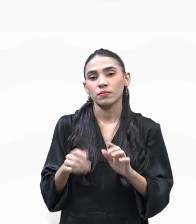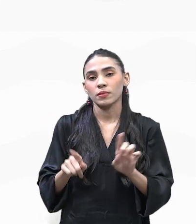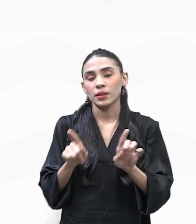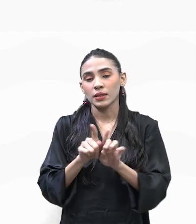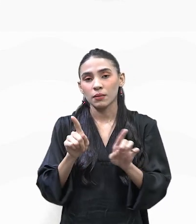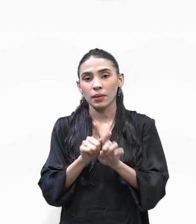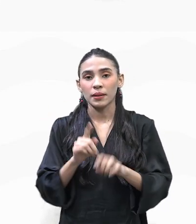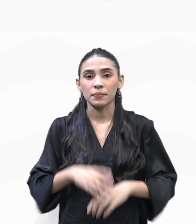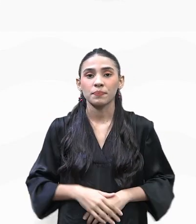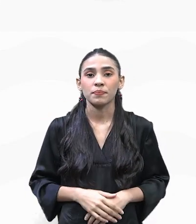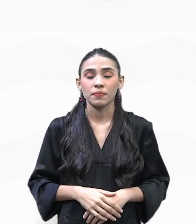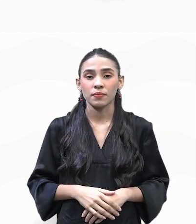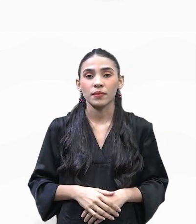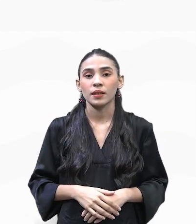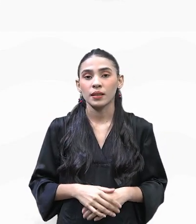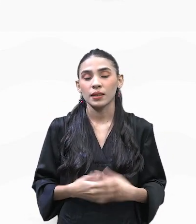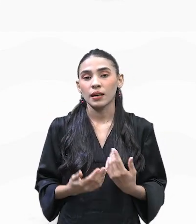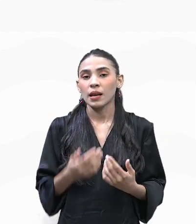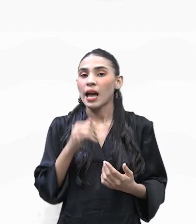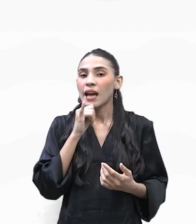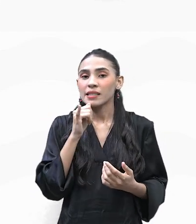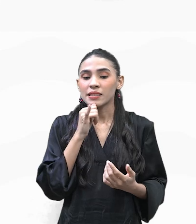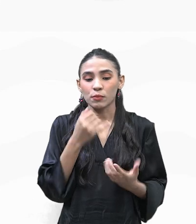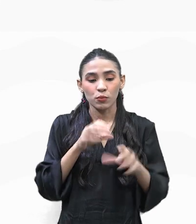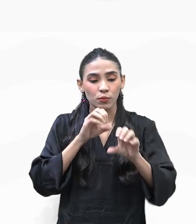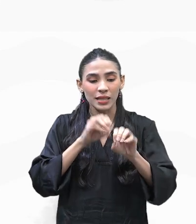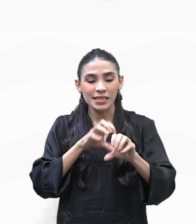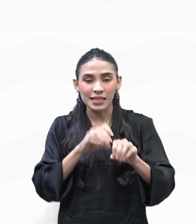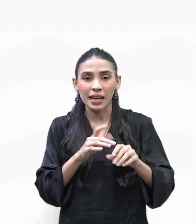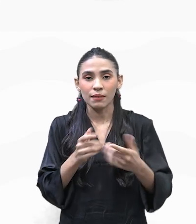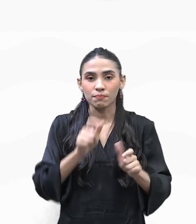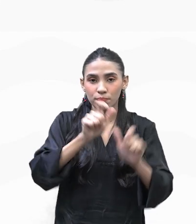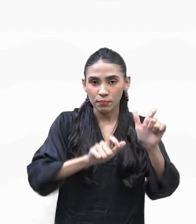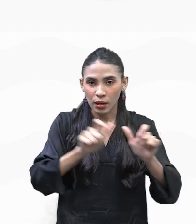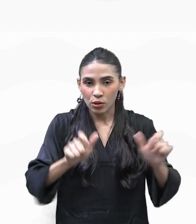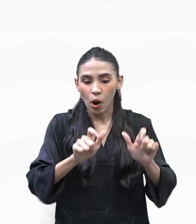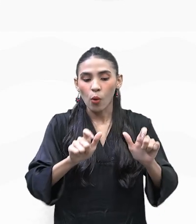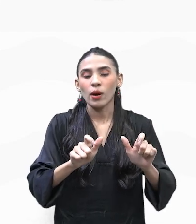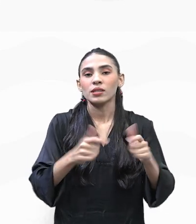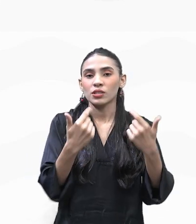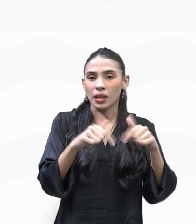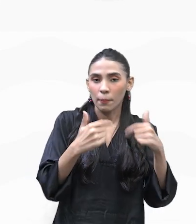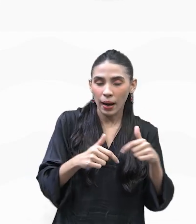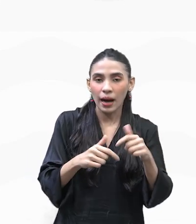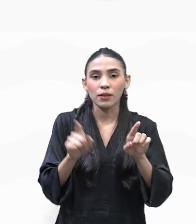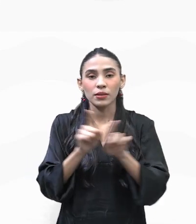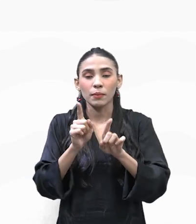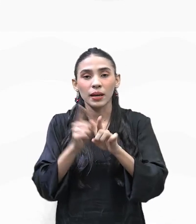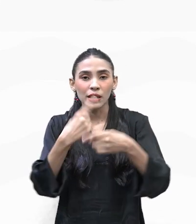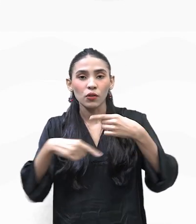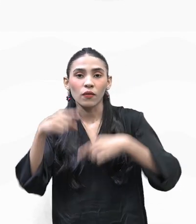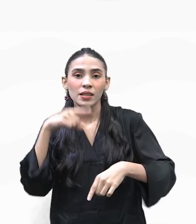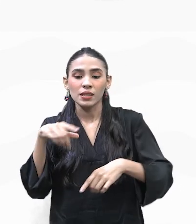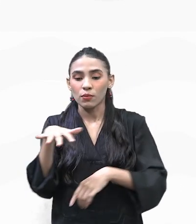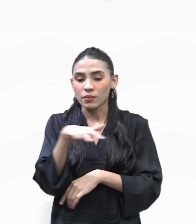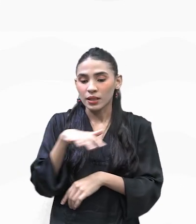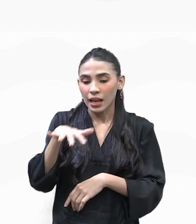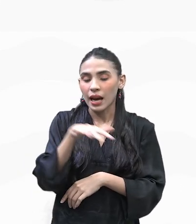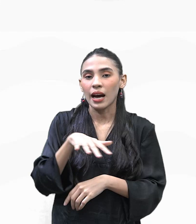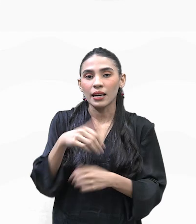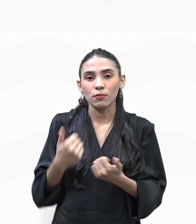Capacidade capacitar os moradores, geração de empregos e promoção de inovações para que seja